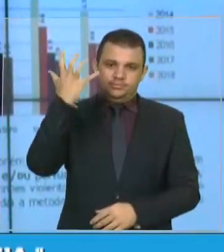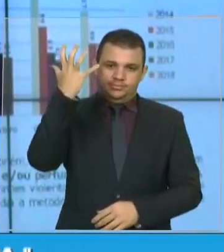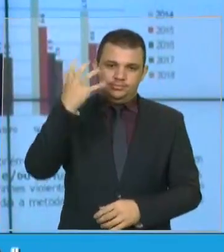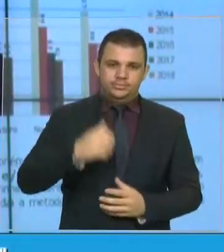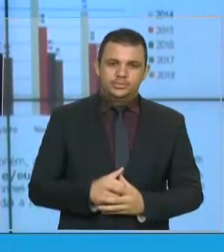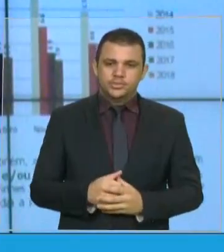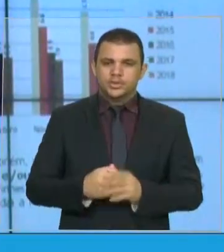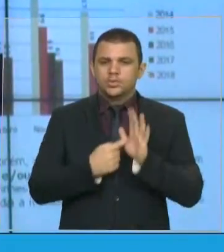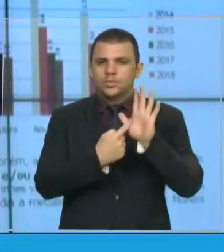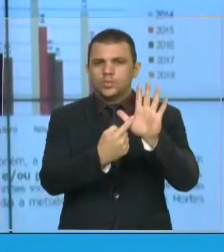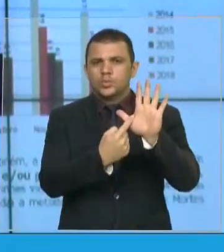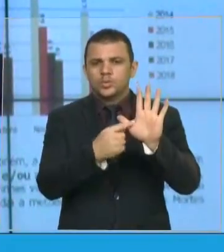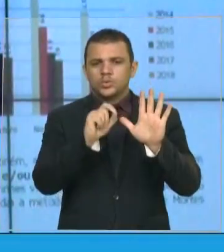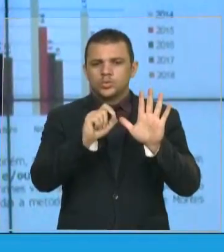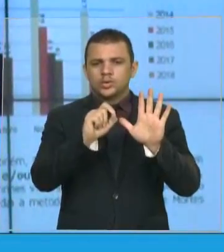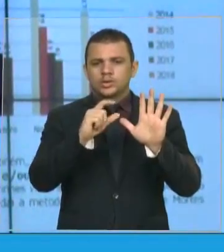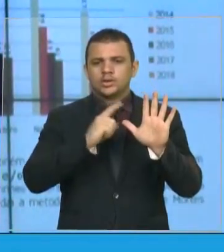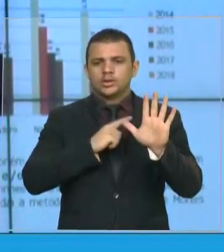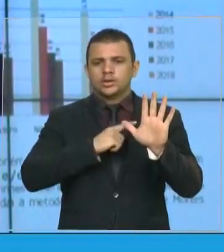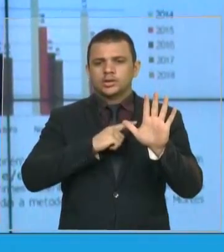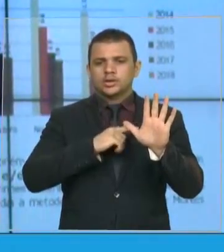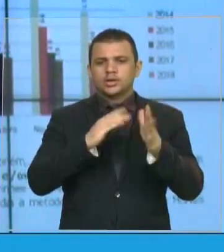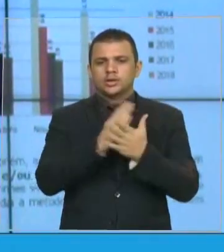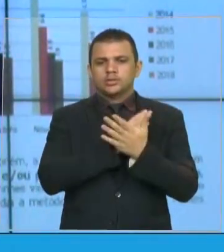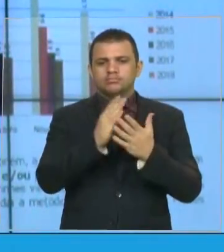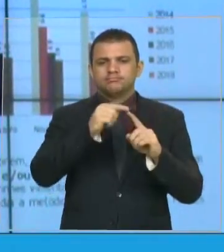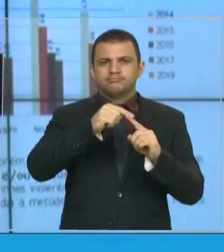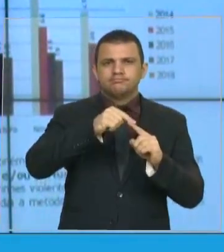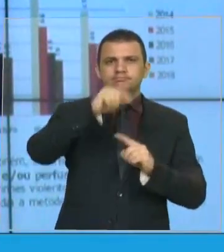pico, o outro está mais fácil de ver.